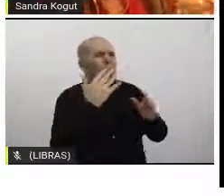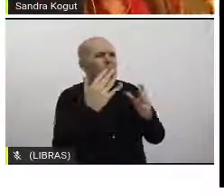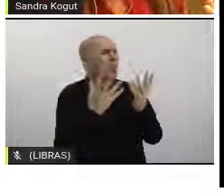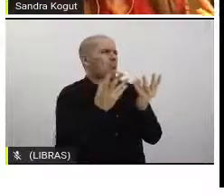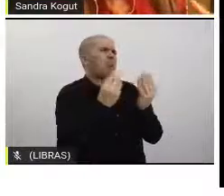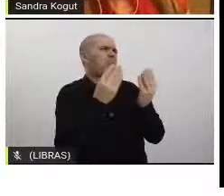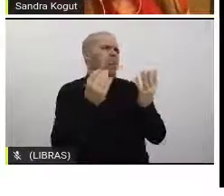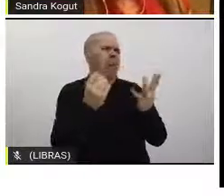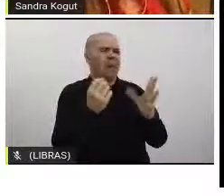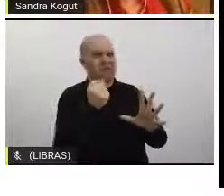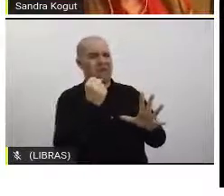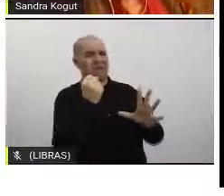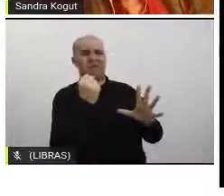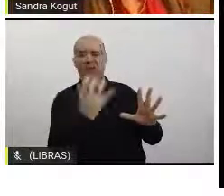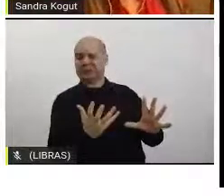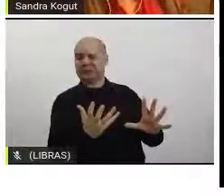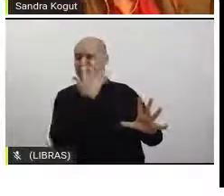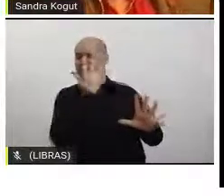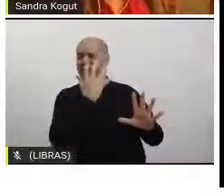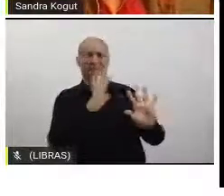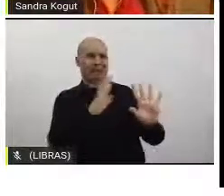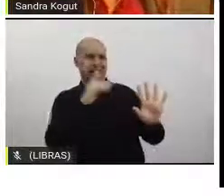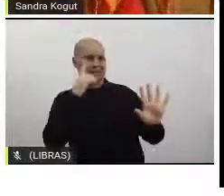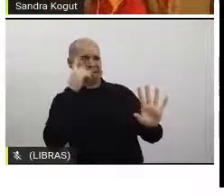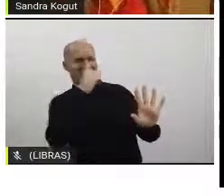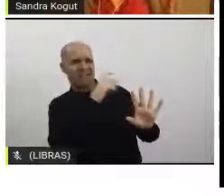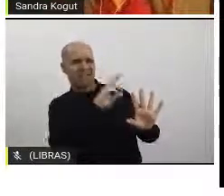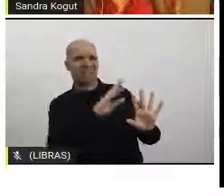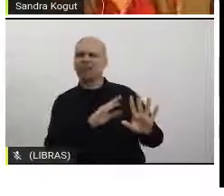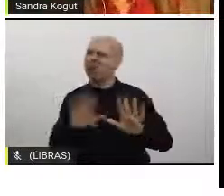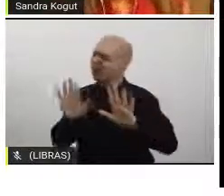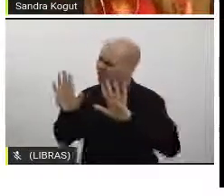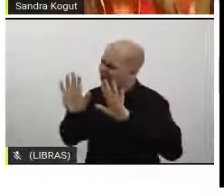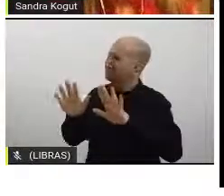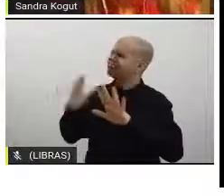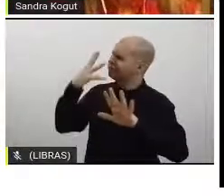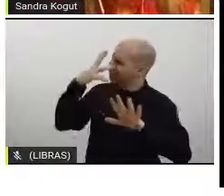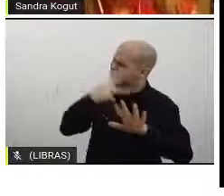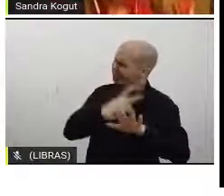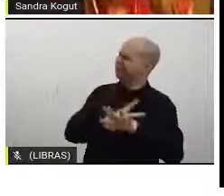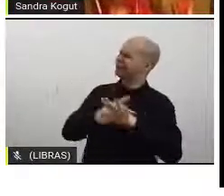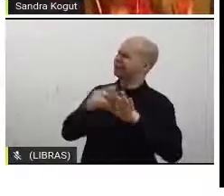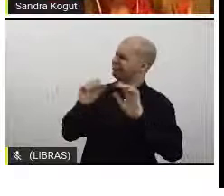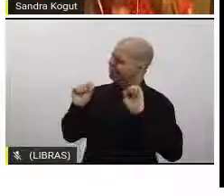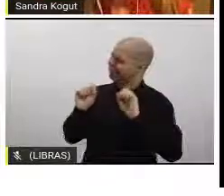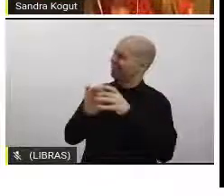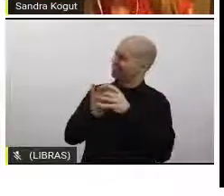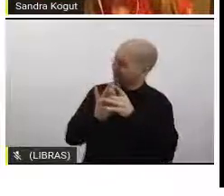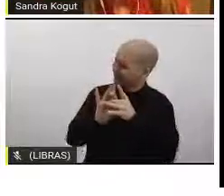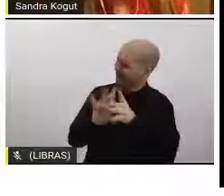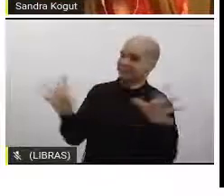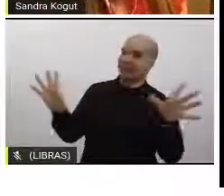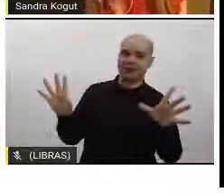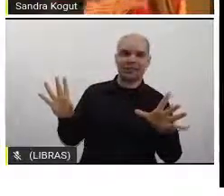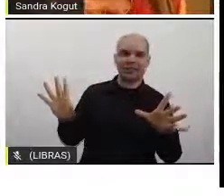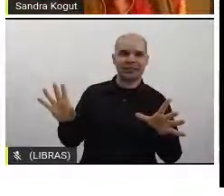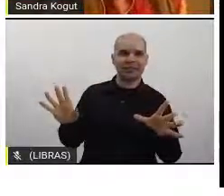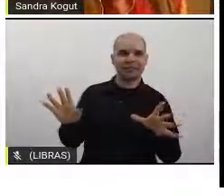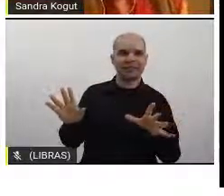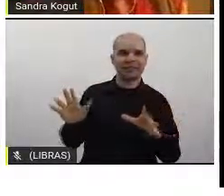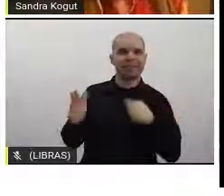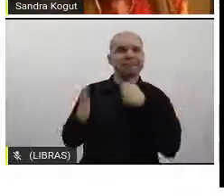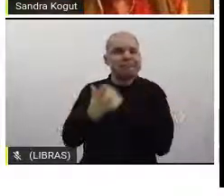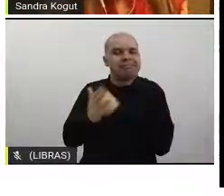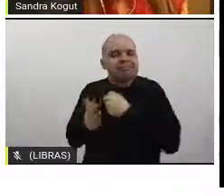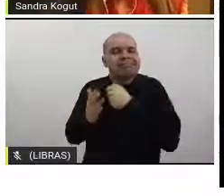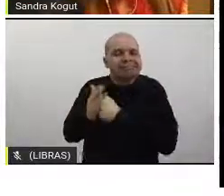tive mil dificuldades, eu tive que forçar muita barra para fazer. E quando ficou pronto, viajou o mundo todo